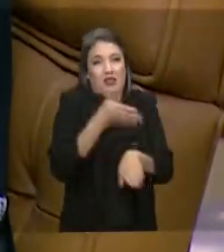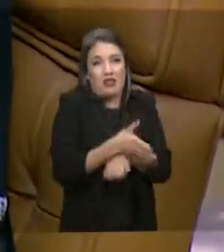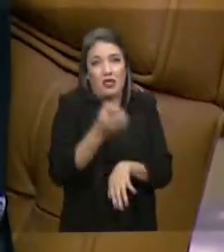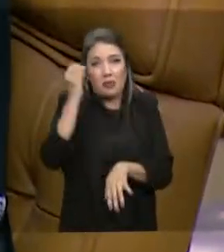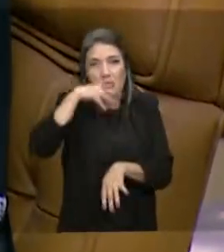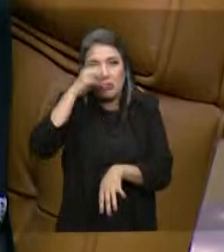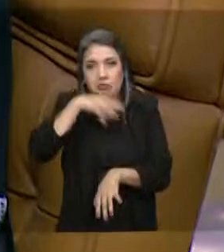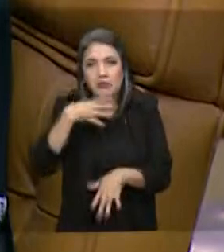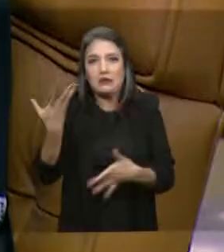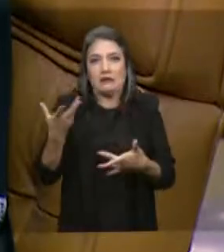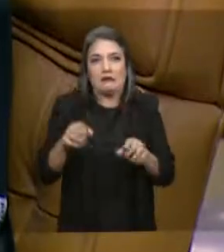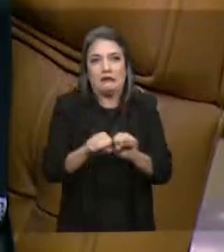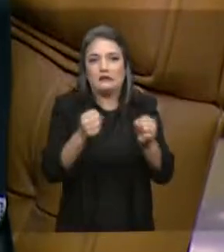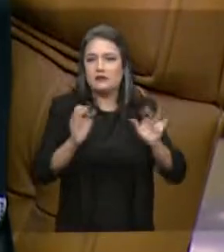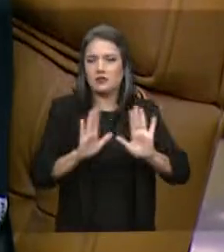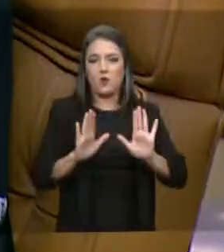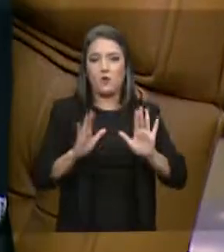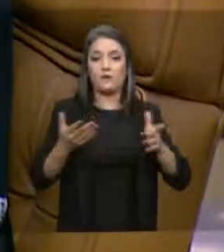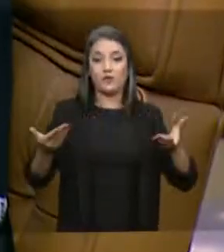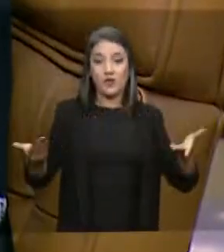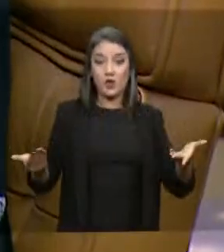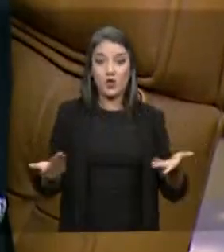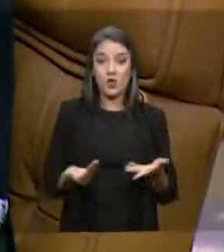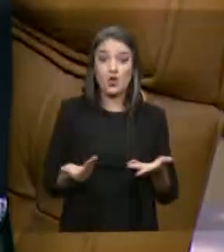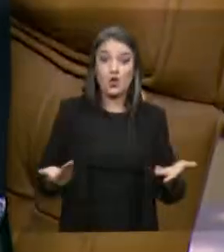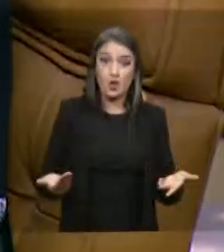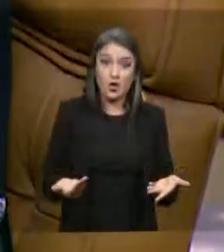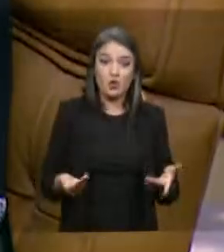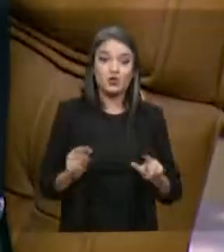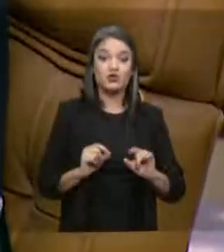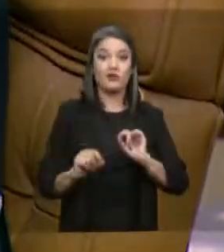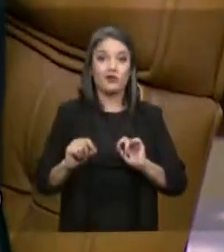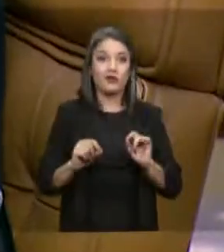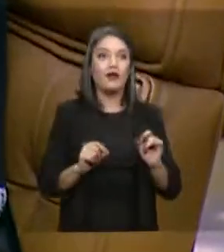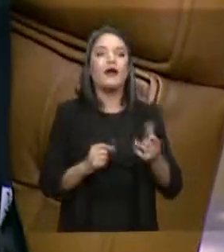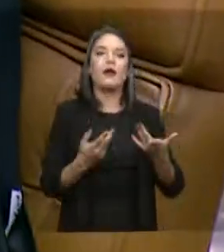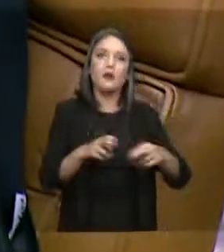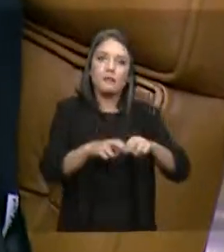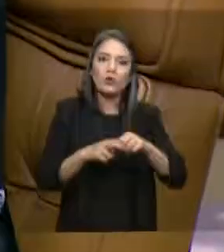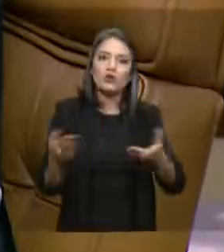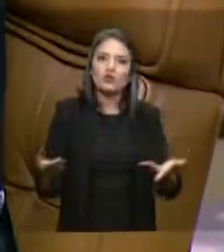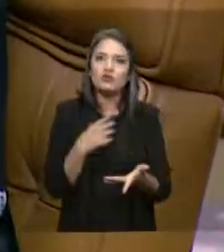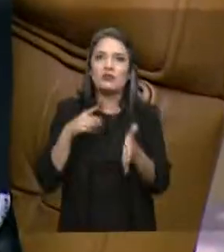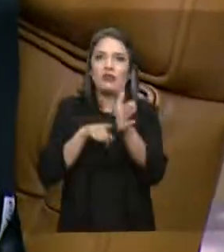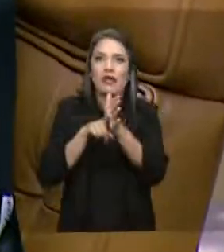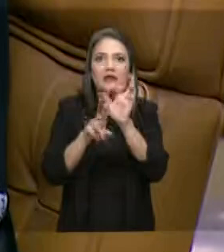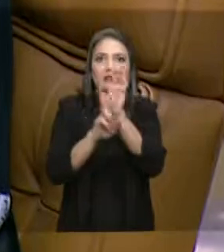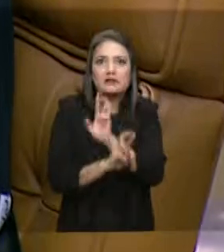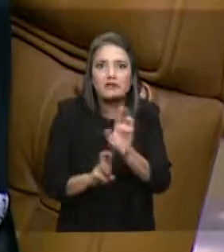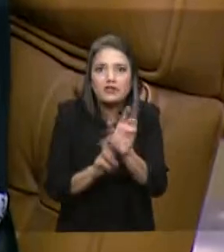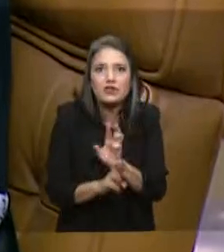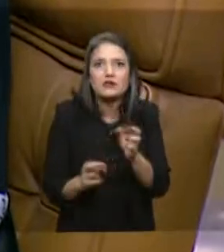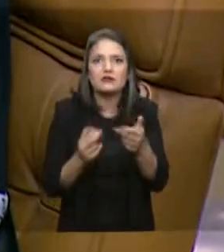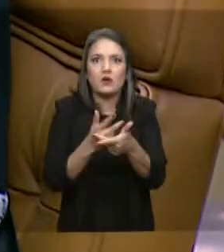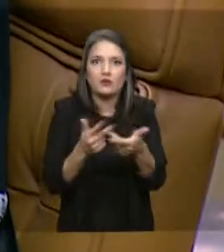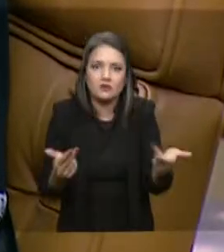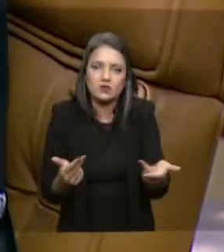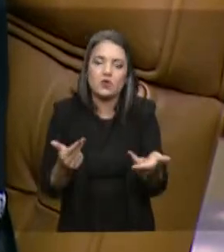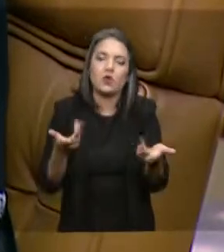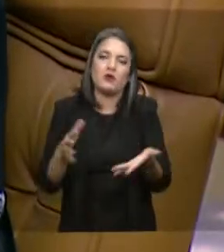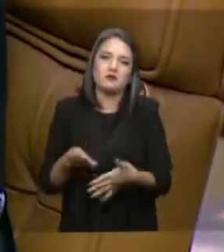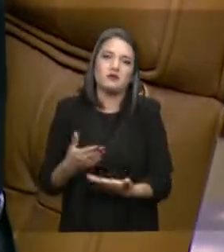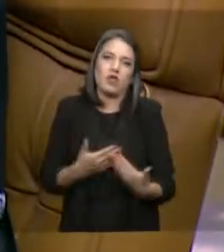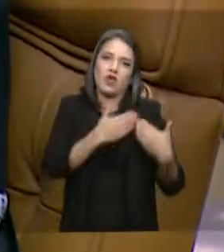hoje se transformaram na sua essência nessas investigações que estão sendo conduzidas pelo Ministro